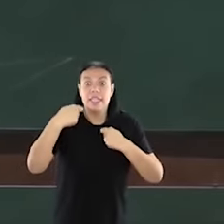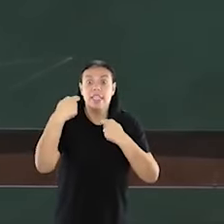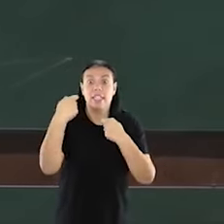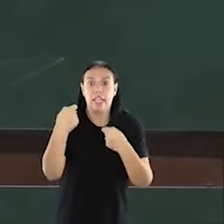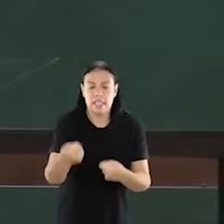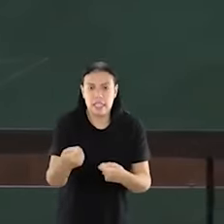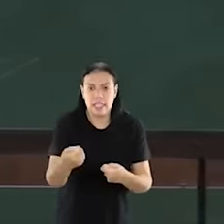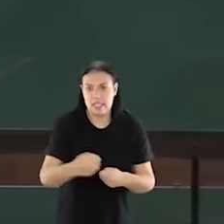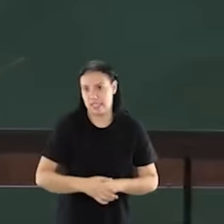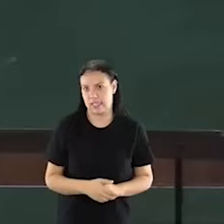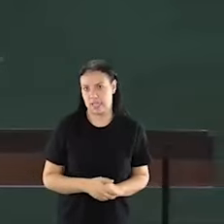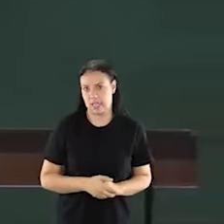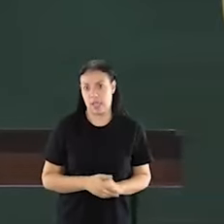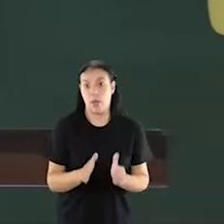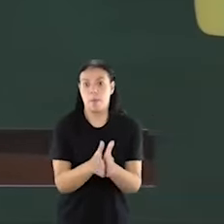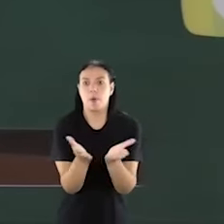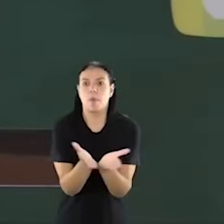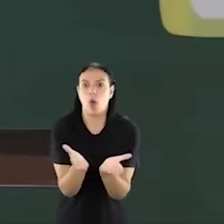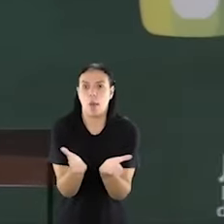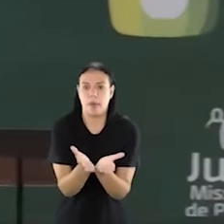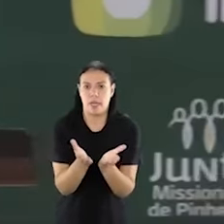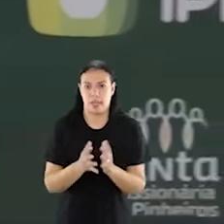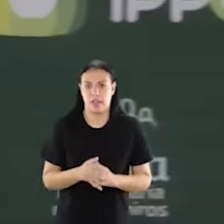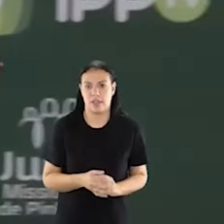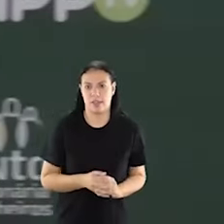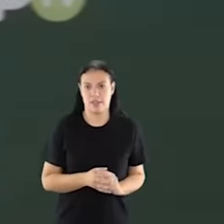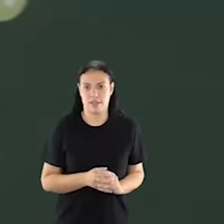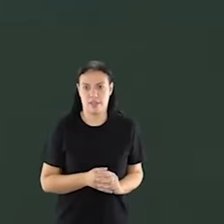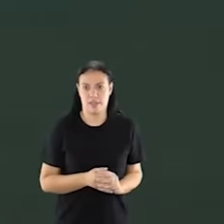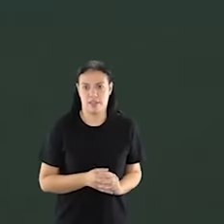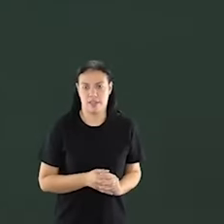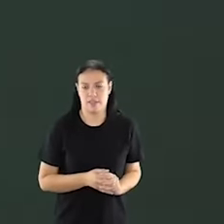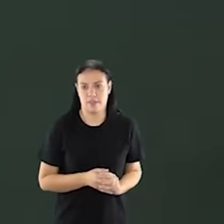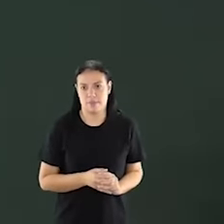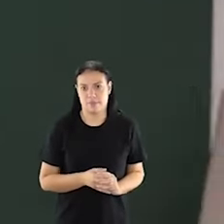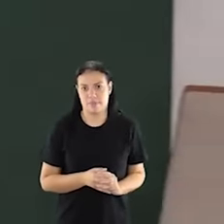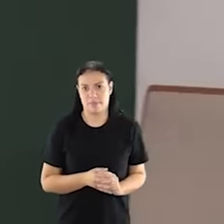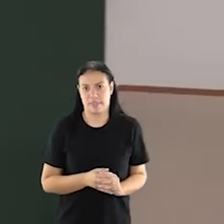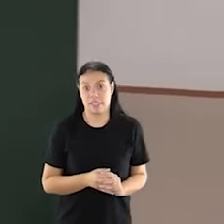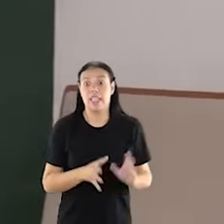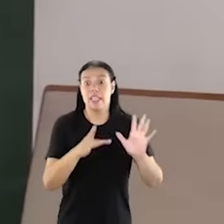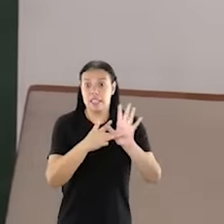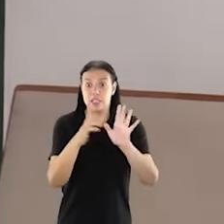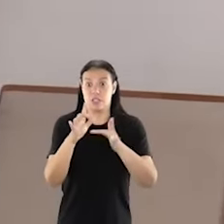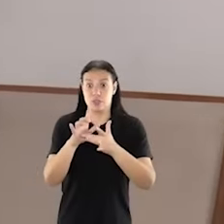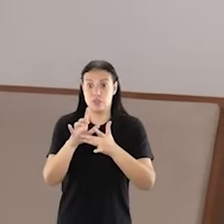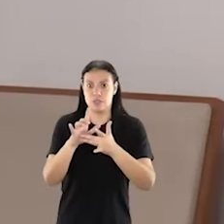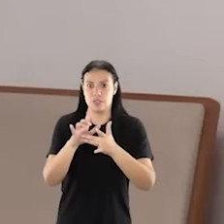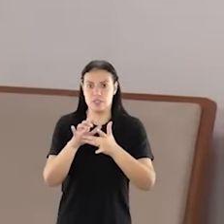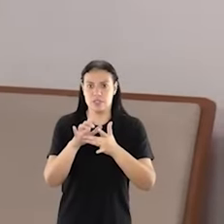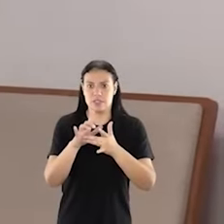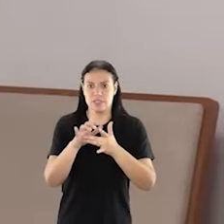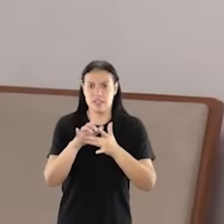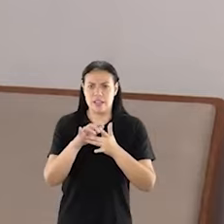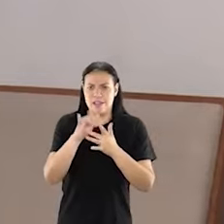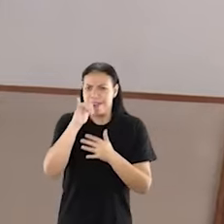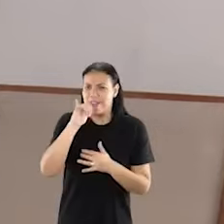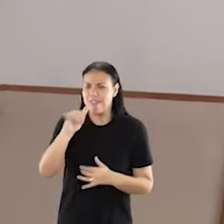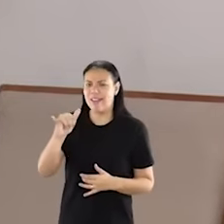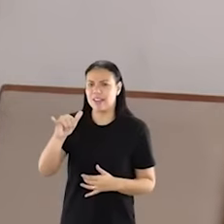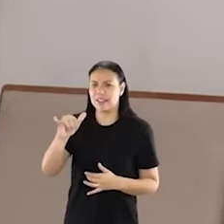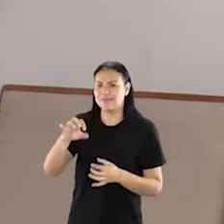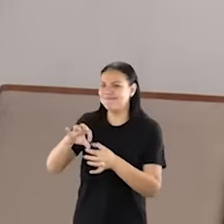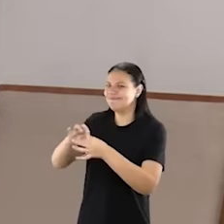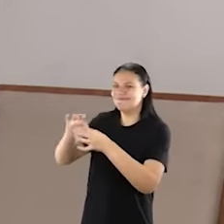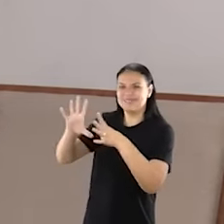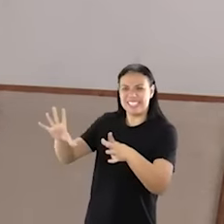Murmuraram contra ela. E Jesus sai em defesa de Maria e diz assim: deixai-a. Ela praticou boa ação